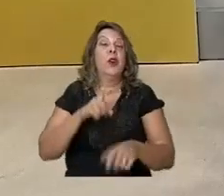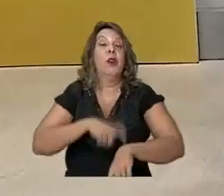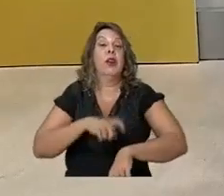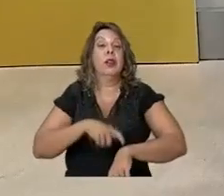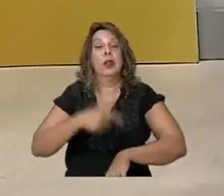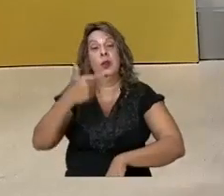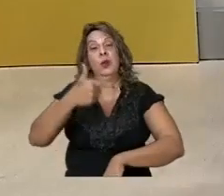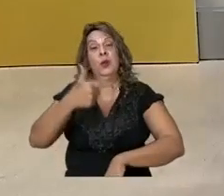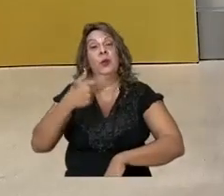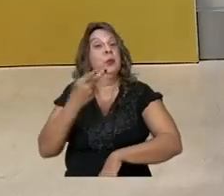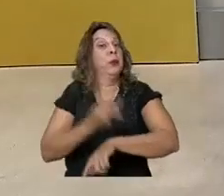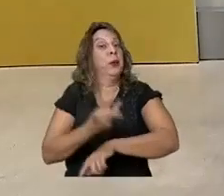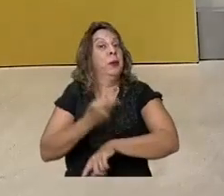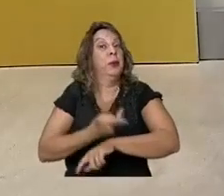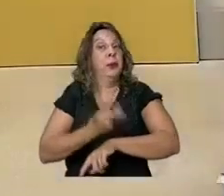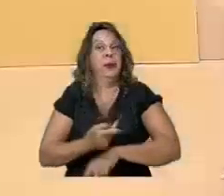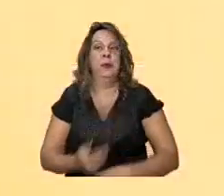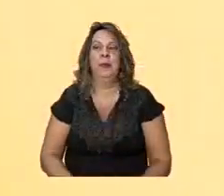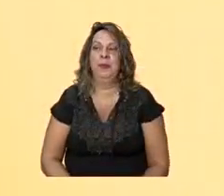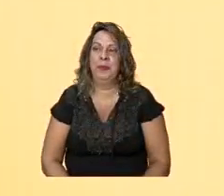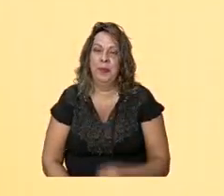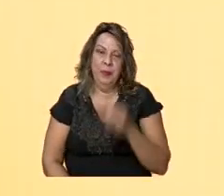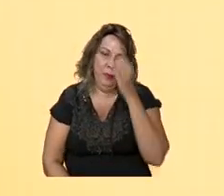nosso... Segundo prêmio!